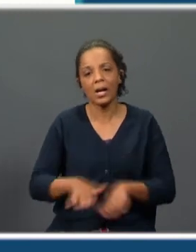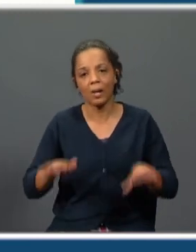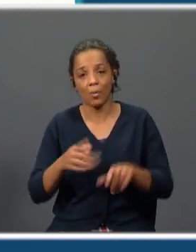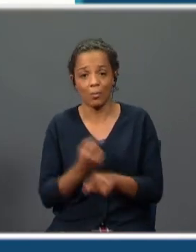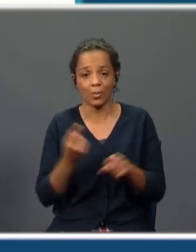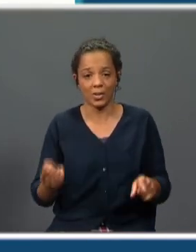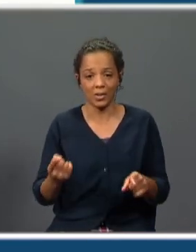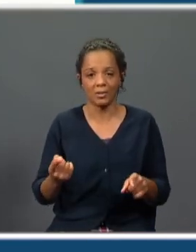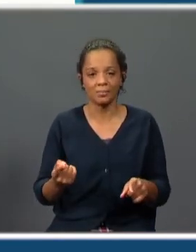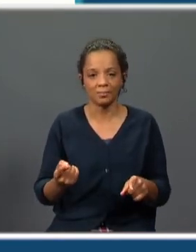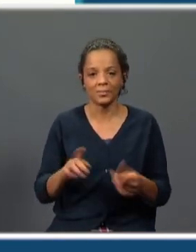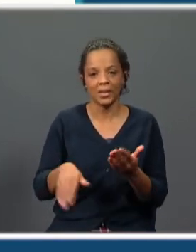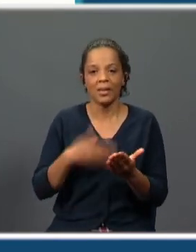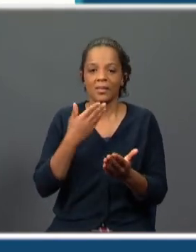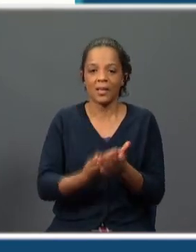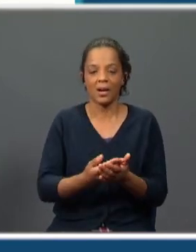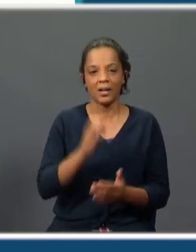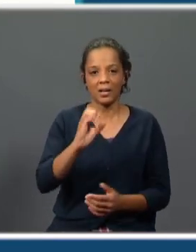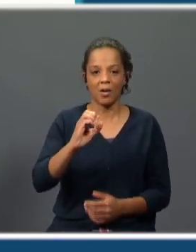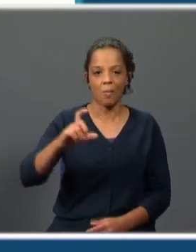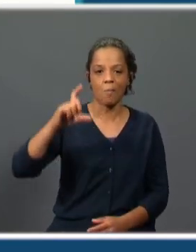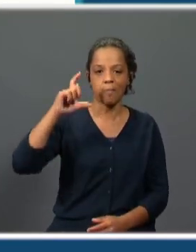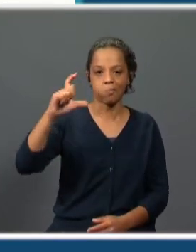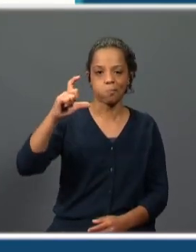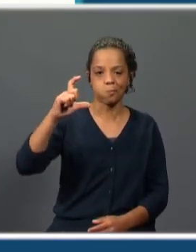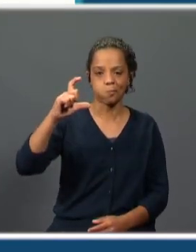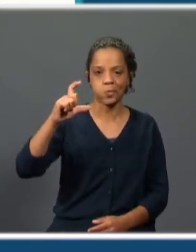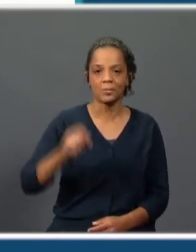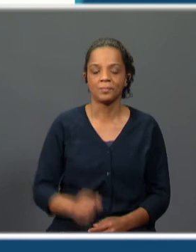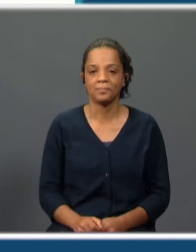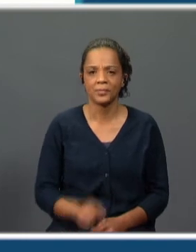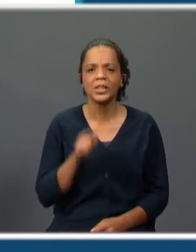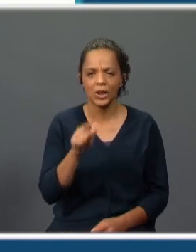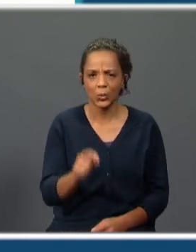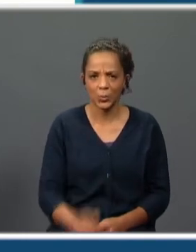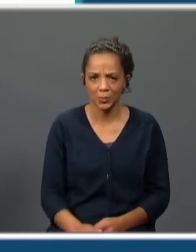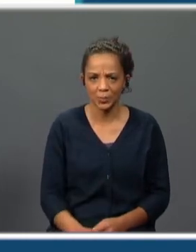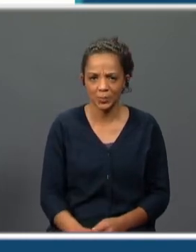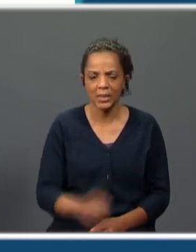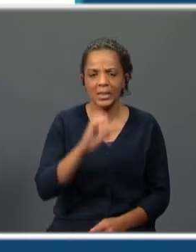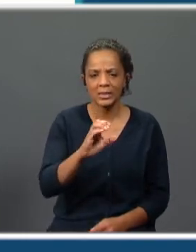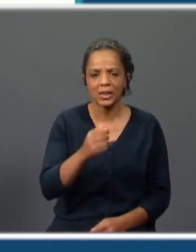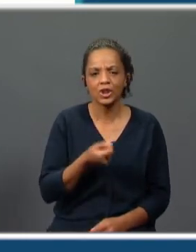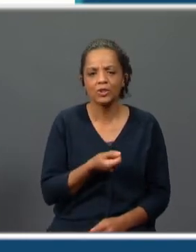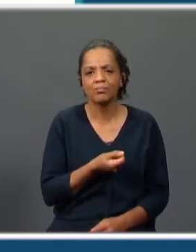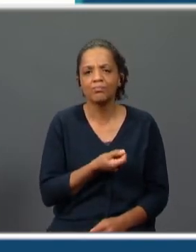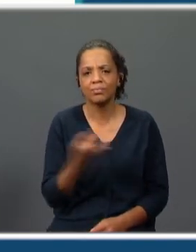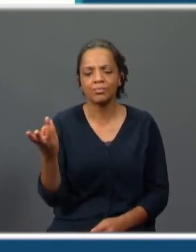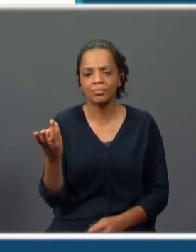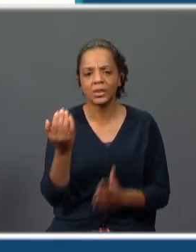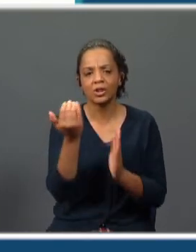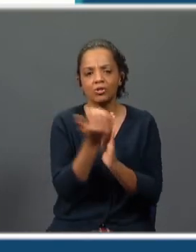Porque assim, por um instante, tornou-se num cão com C gigante. E tu? Quantos C's levas na lista